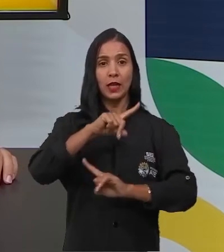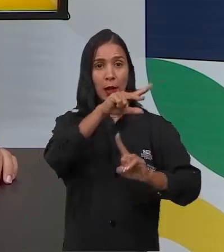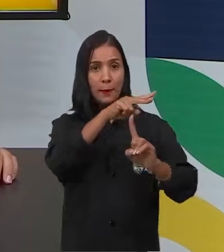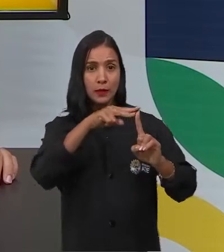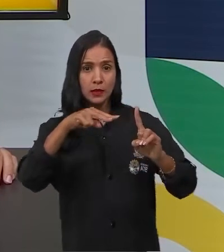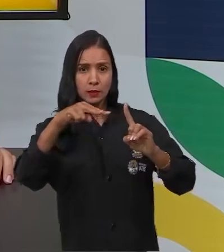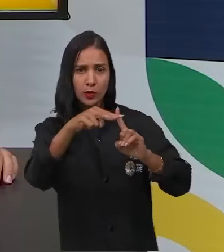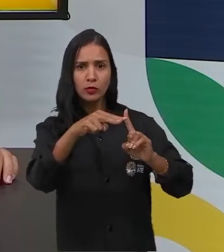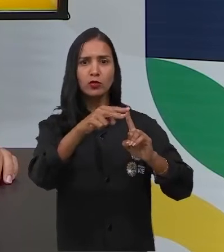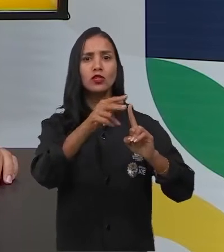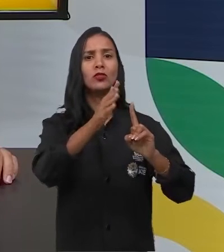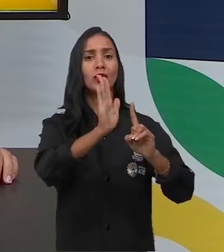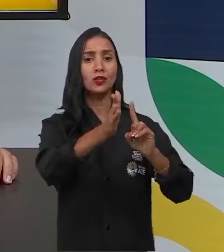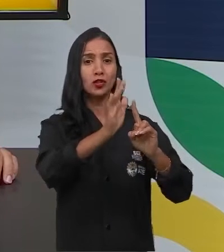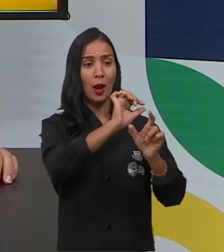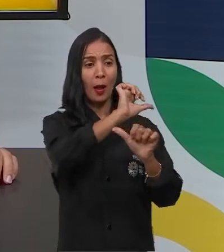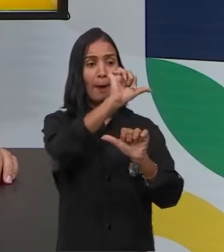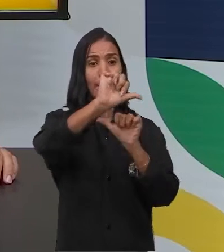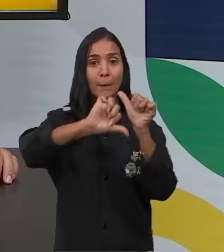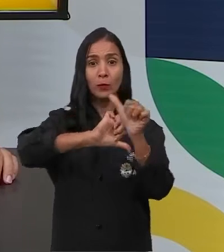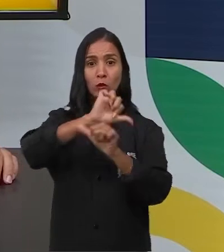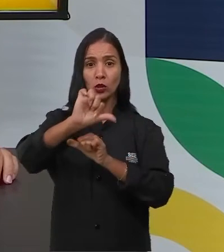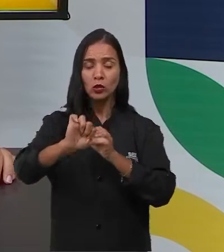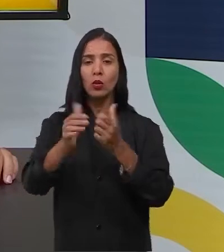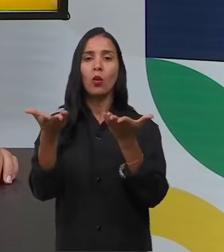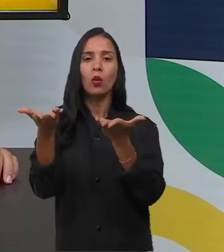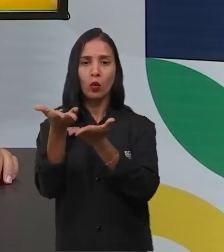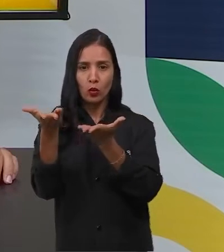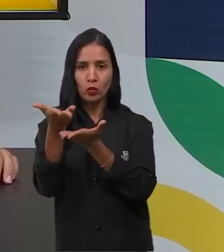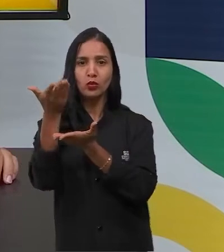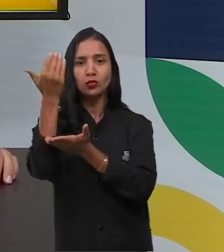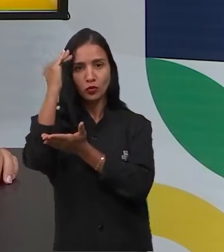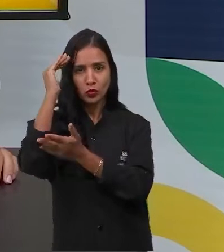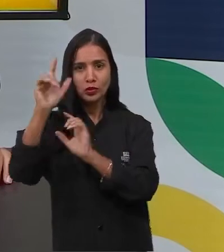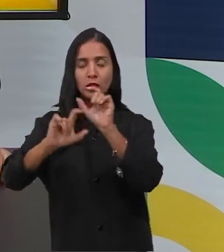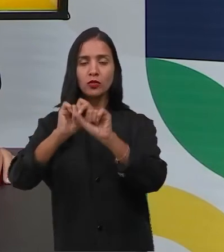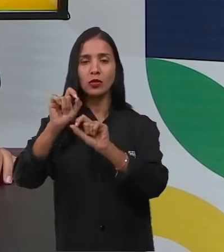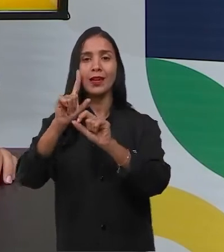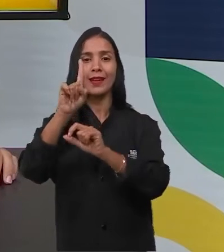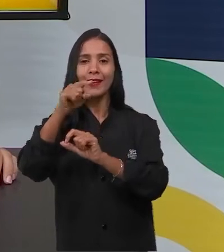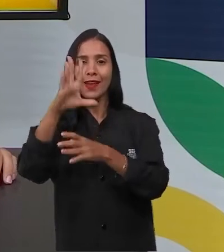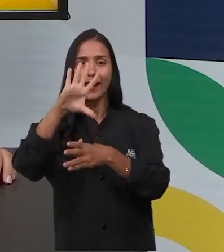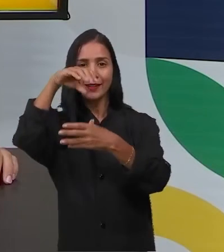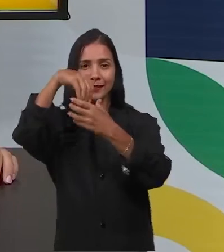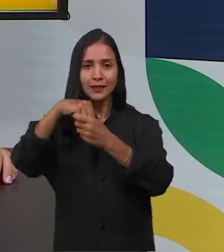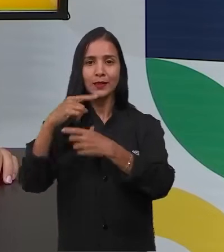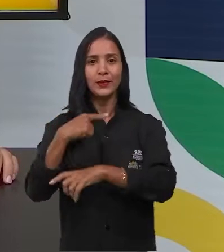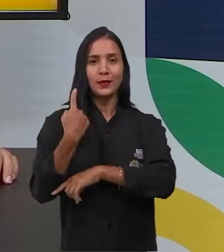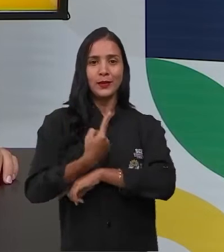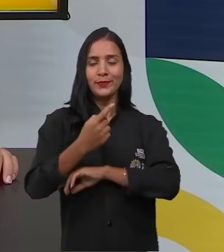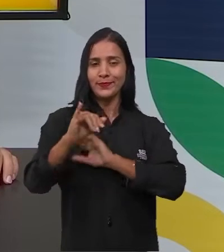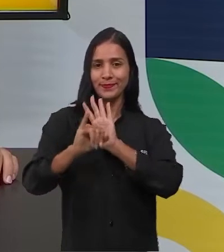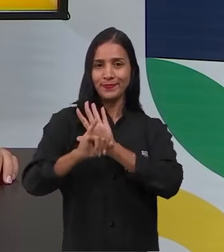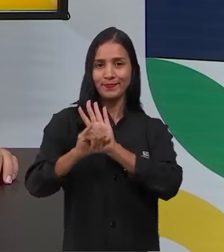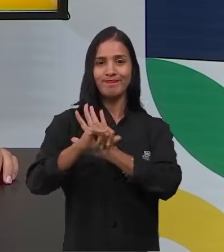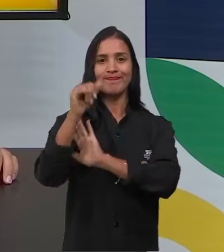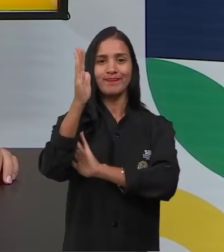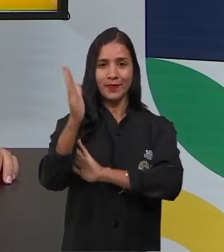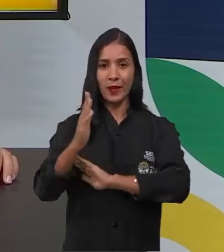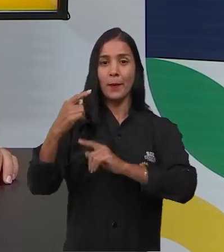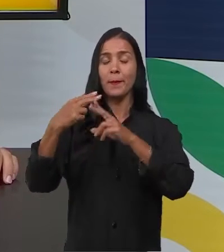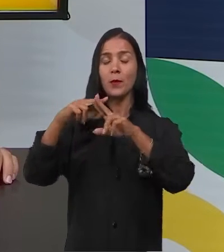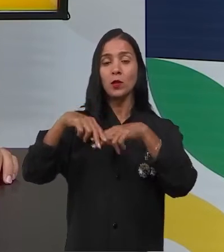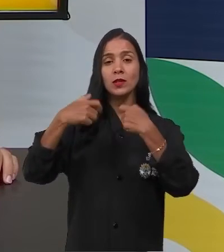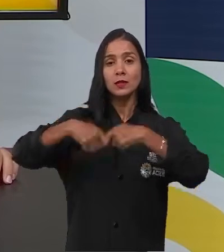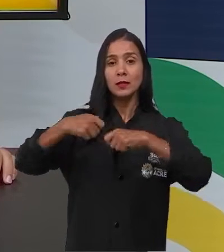mas hoje a gente tem essa viés de tipo, opa, é patrimônio, é pertencente, faz parte dessa construção. Reconhecer,